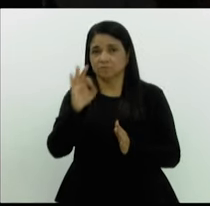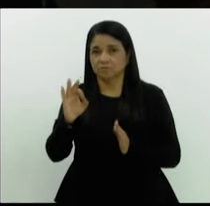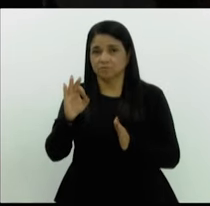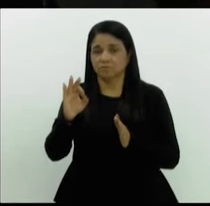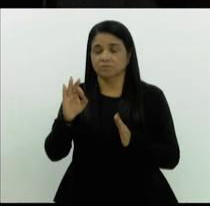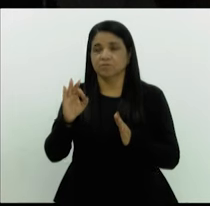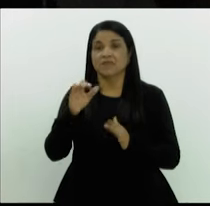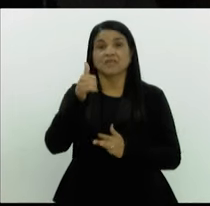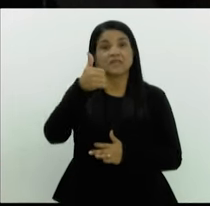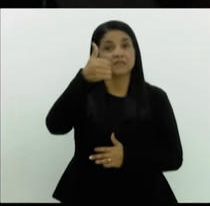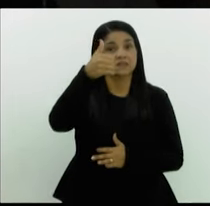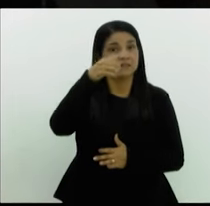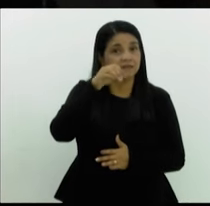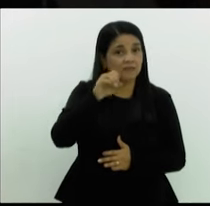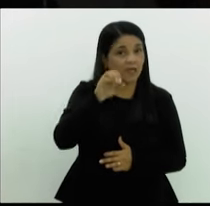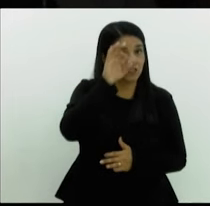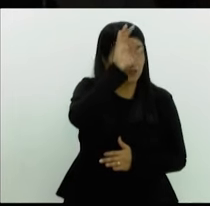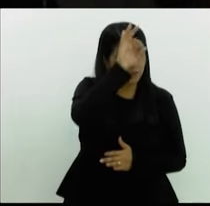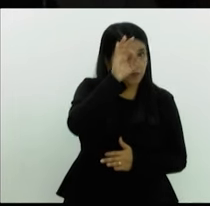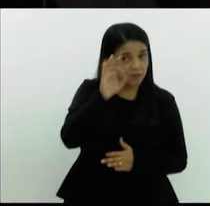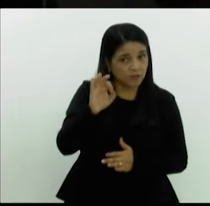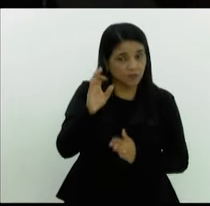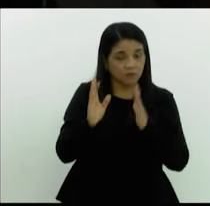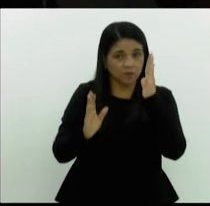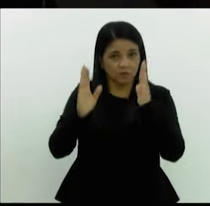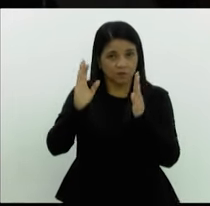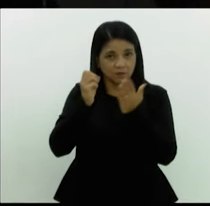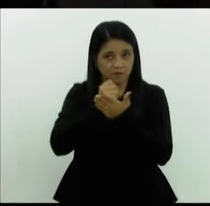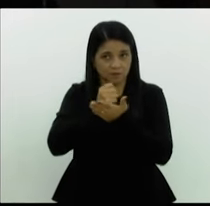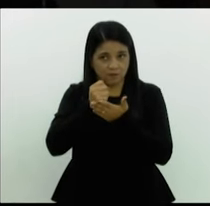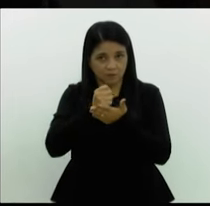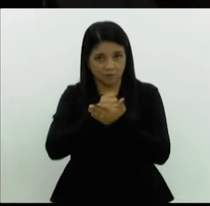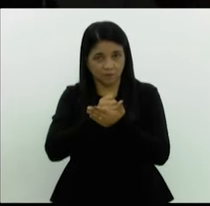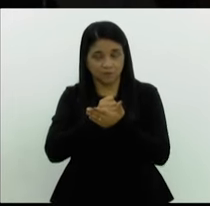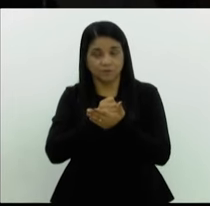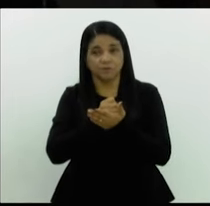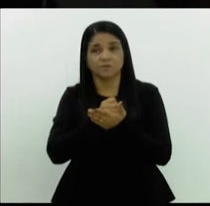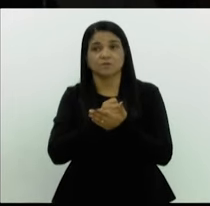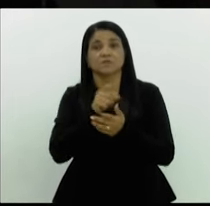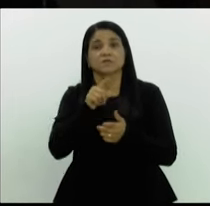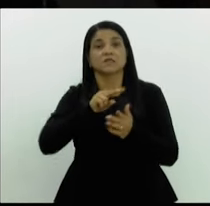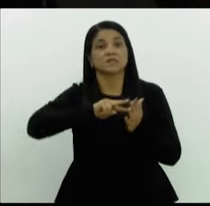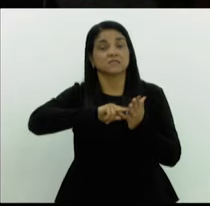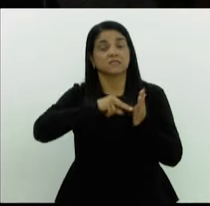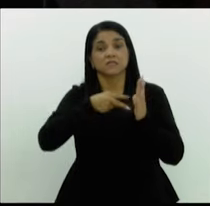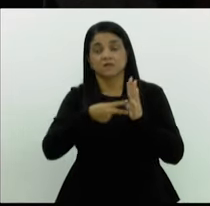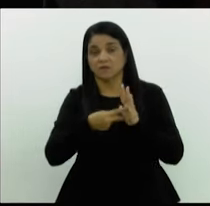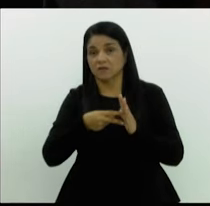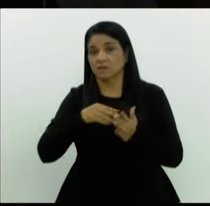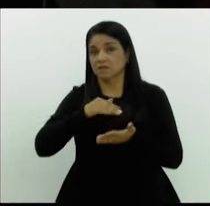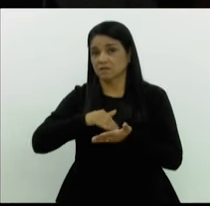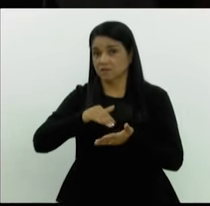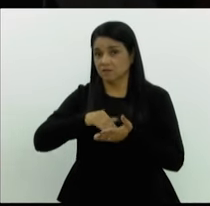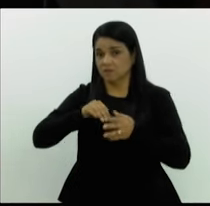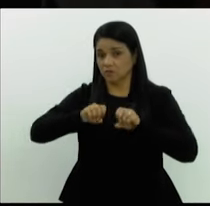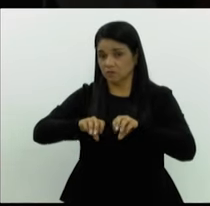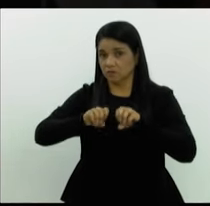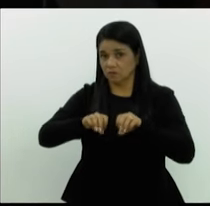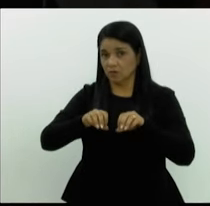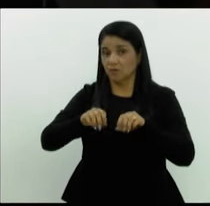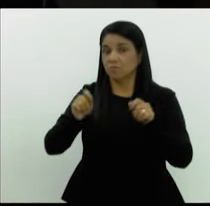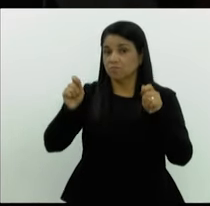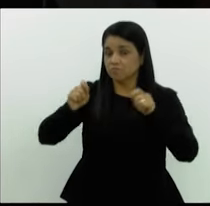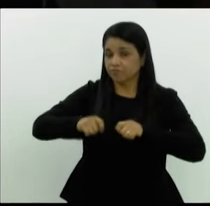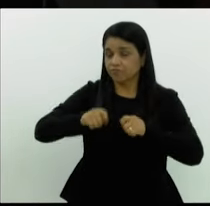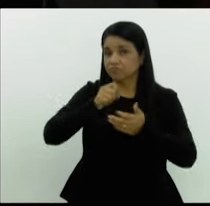de 10% para as contratações temporárias. Isso significa, na SEDUC, a possibilidade de contratar